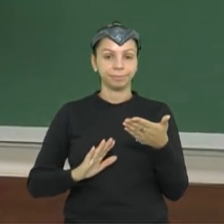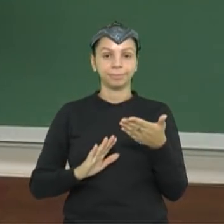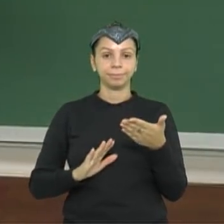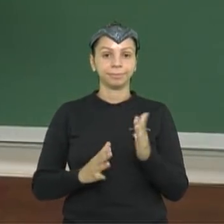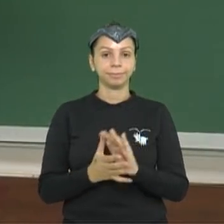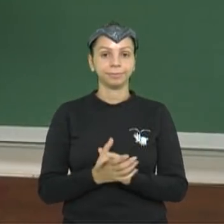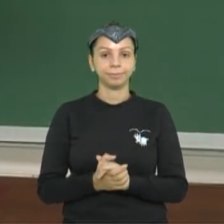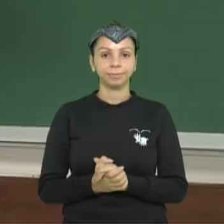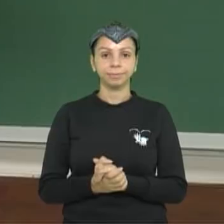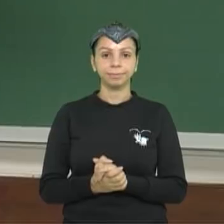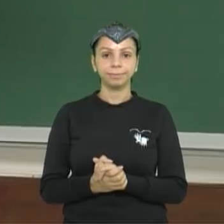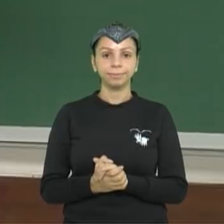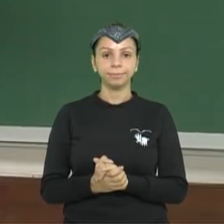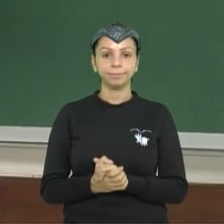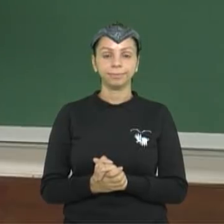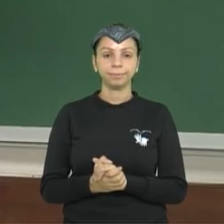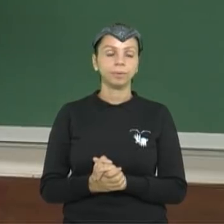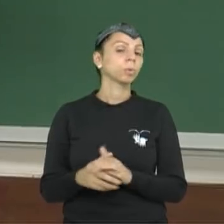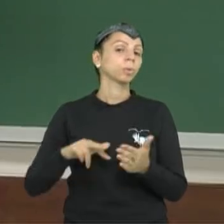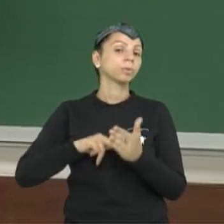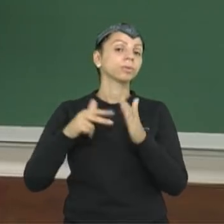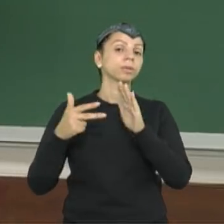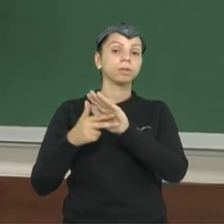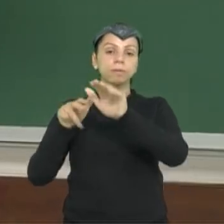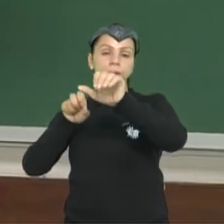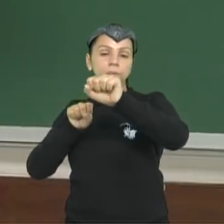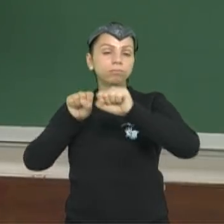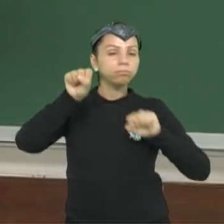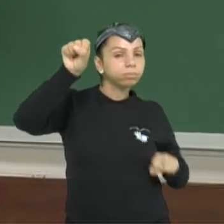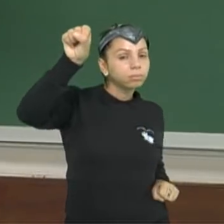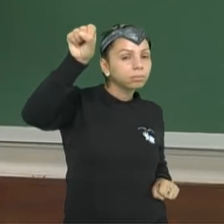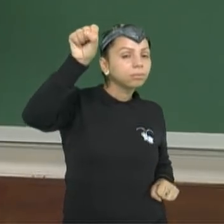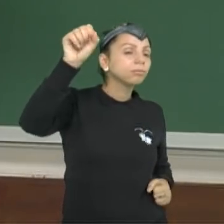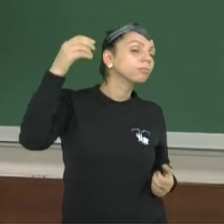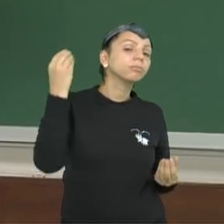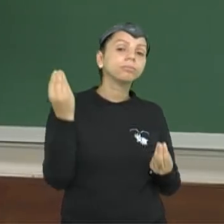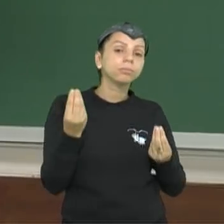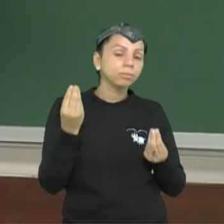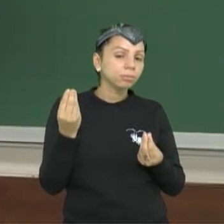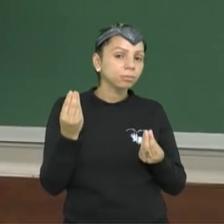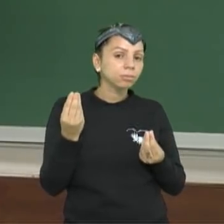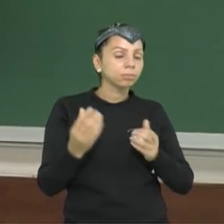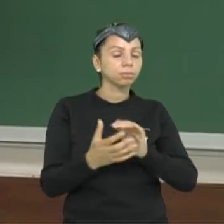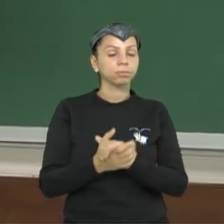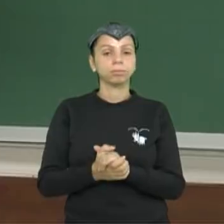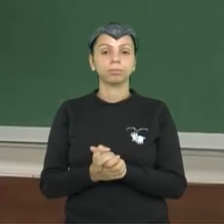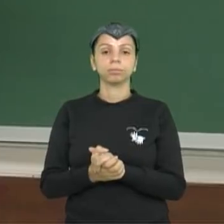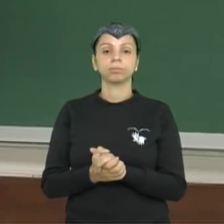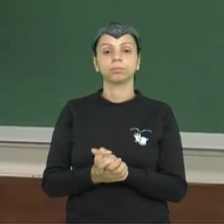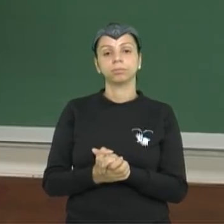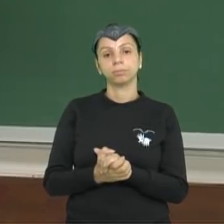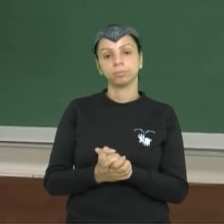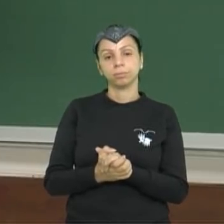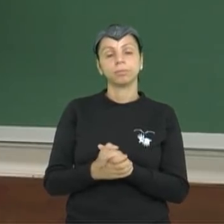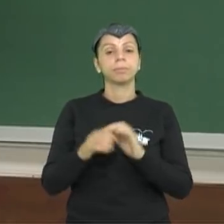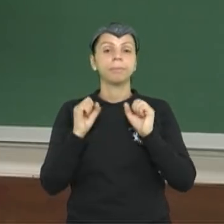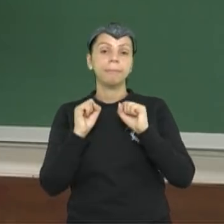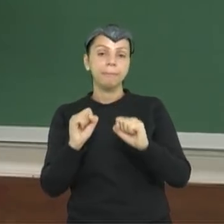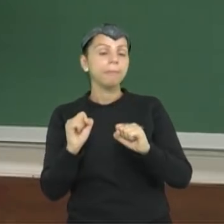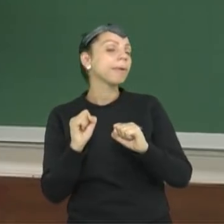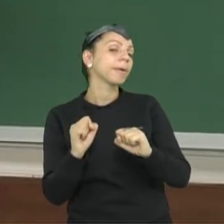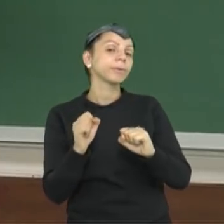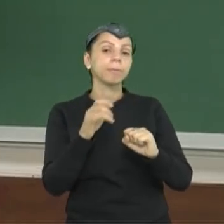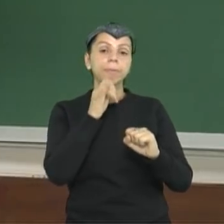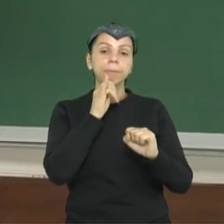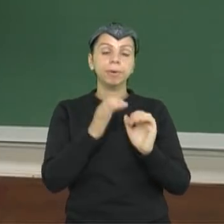is a superhero? O que é um super-herói? Você já parou para pensar? Será que um super-herói pode ser